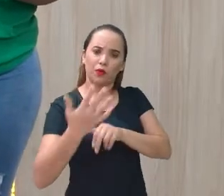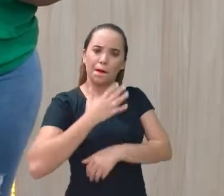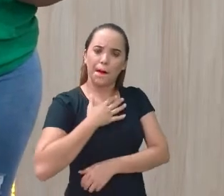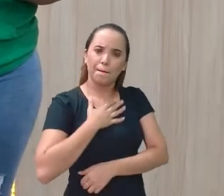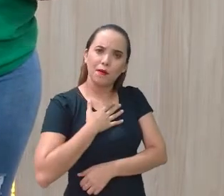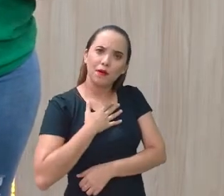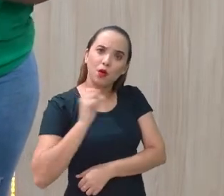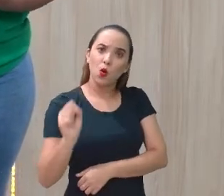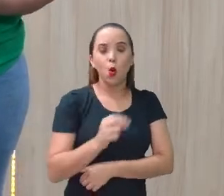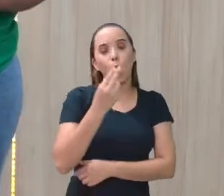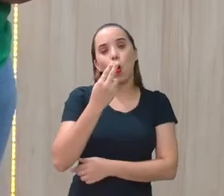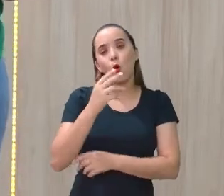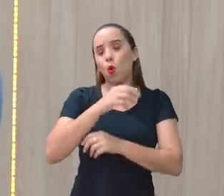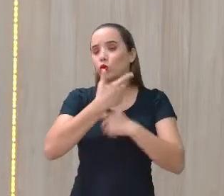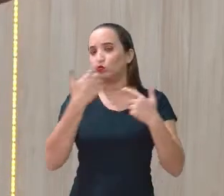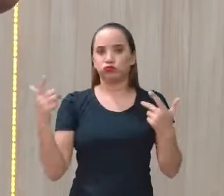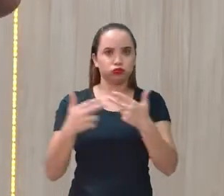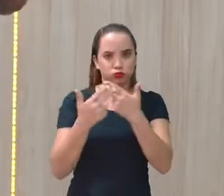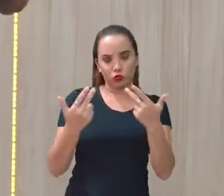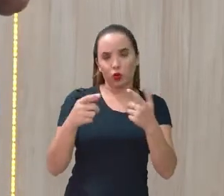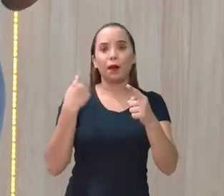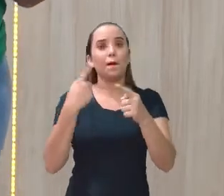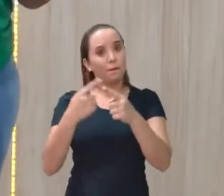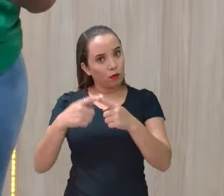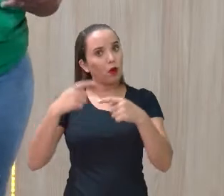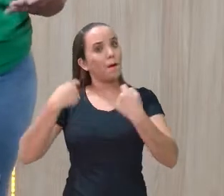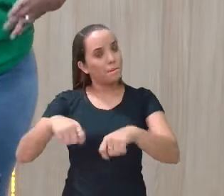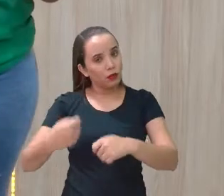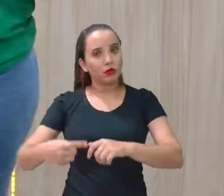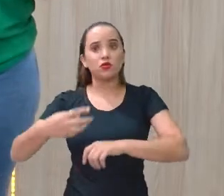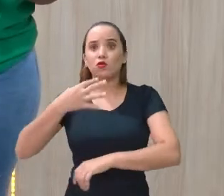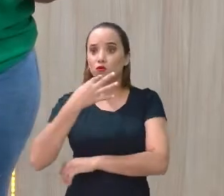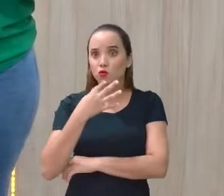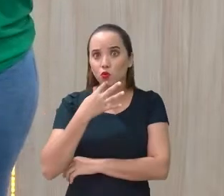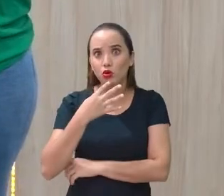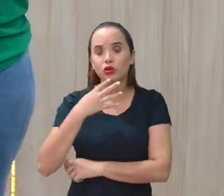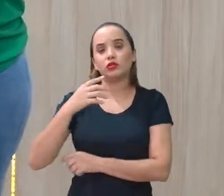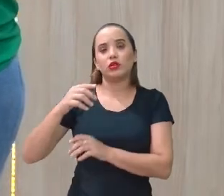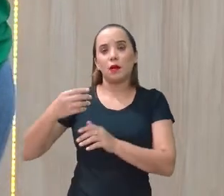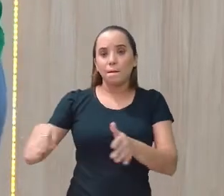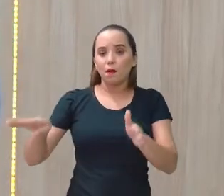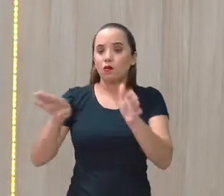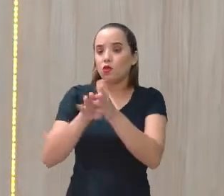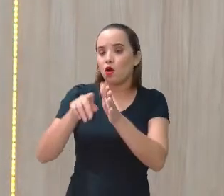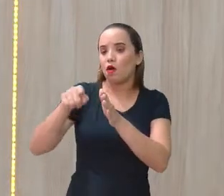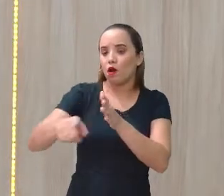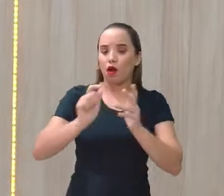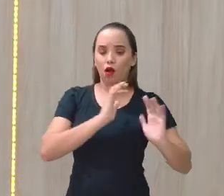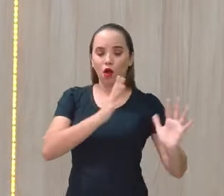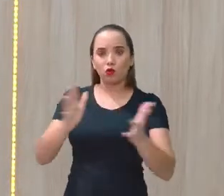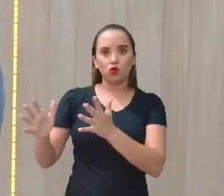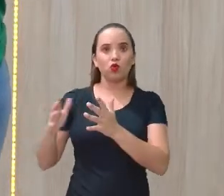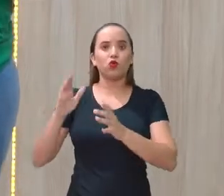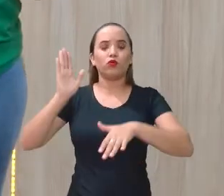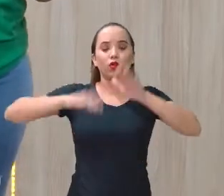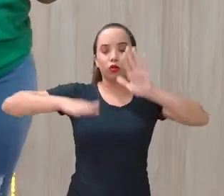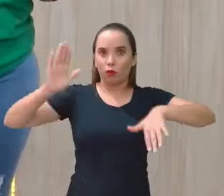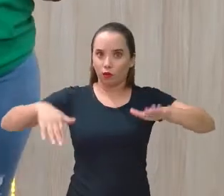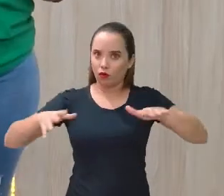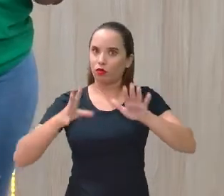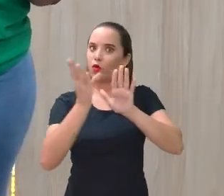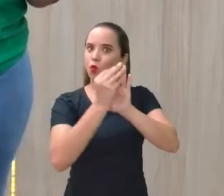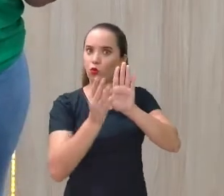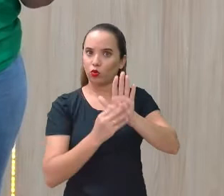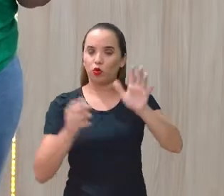conhecer. Para quê? Para expor oralmente um assunto de uma forma que chegue até ele. Porque, olha, presta atenção, se a